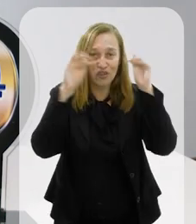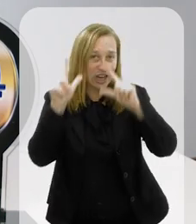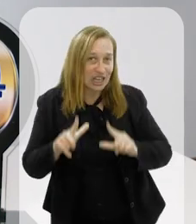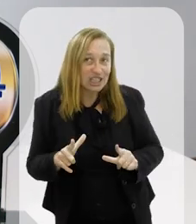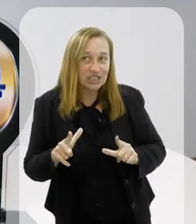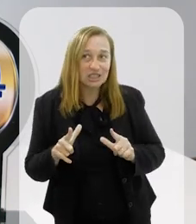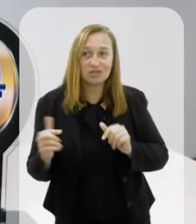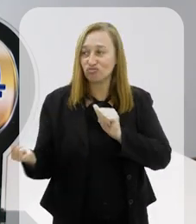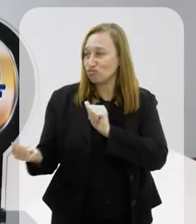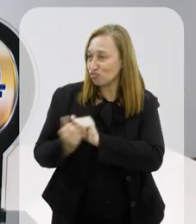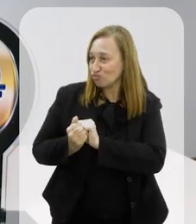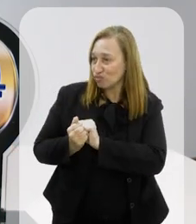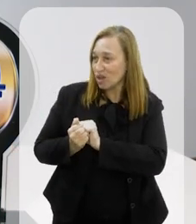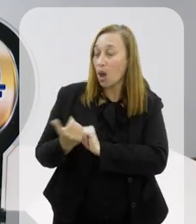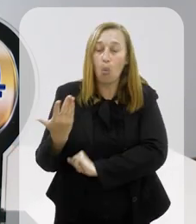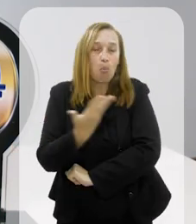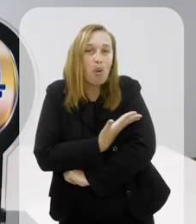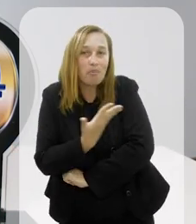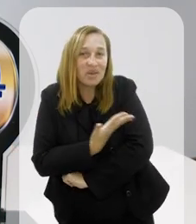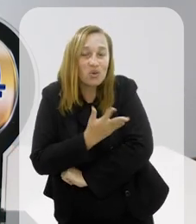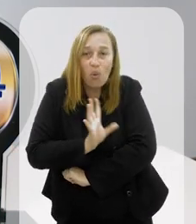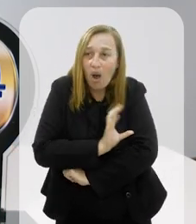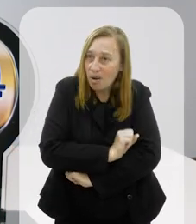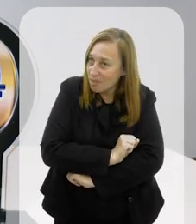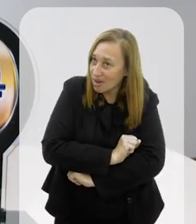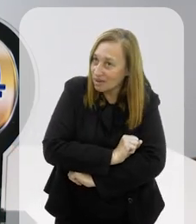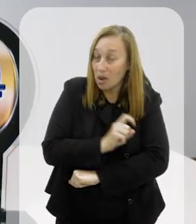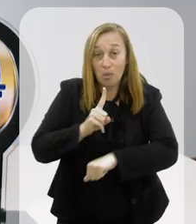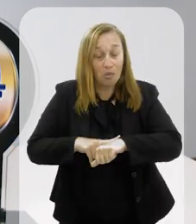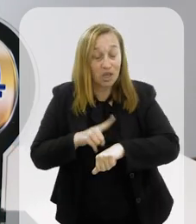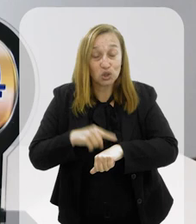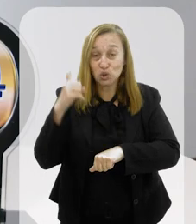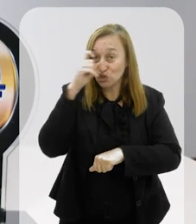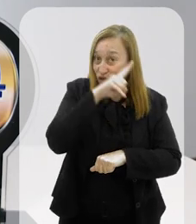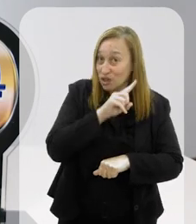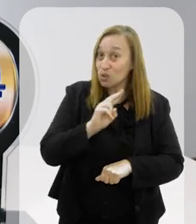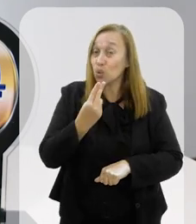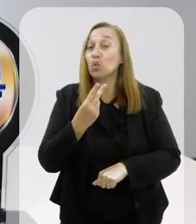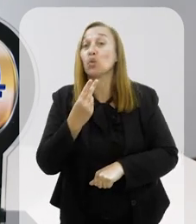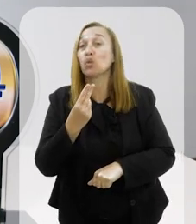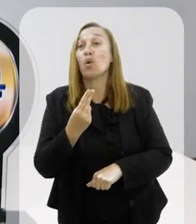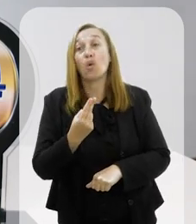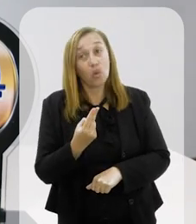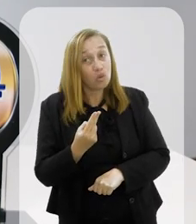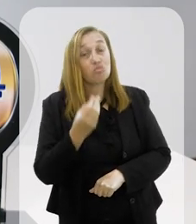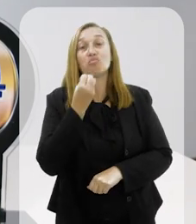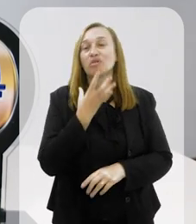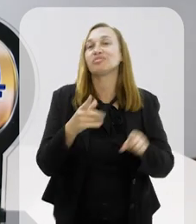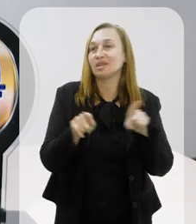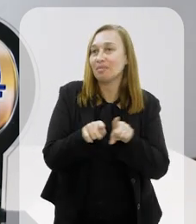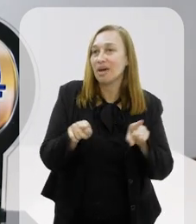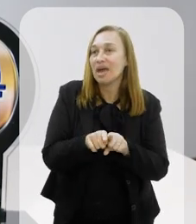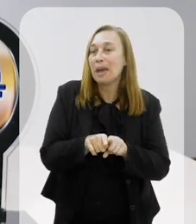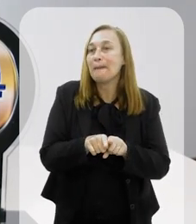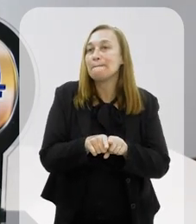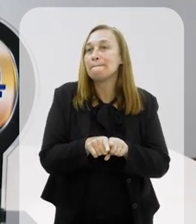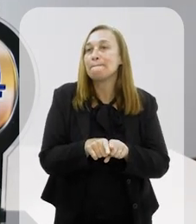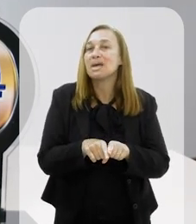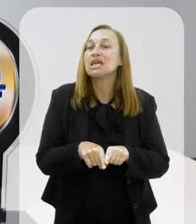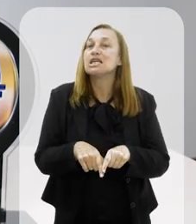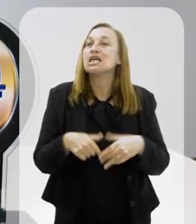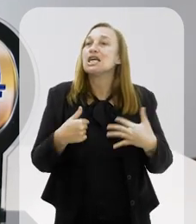dizer que tô muito feliz de tê-lo aqui você é um amigo querido nos momentos ruins e no nos momentos bons também